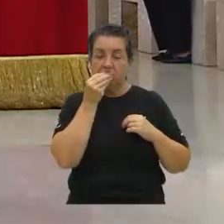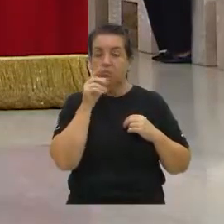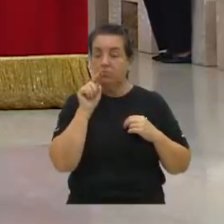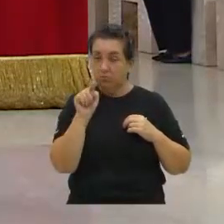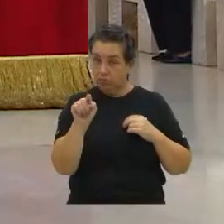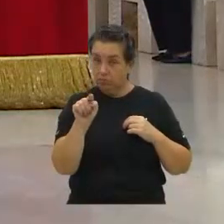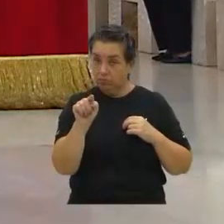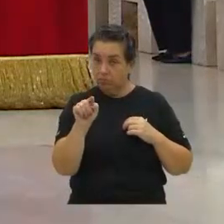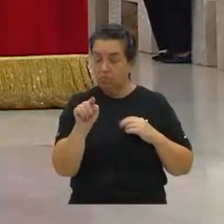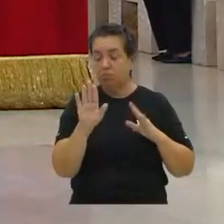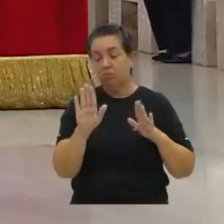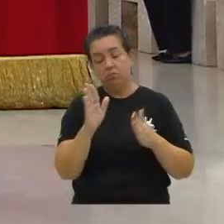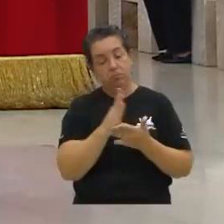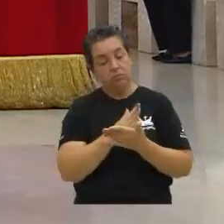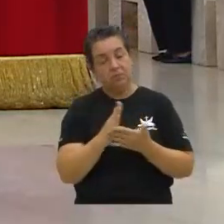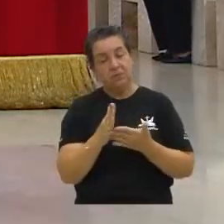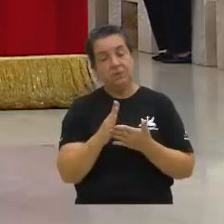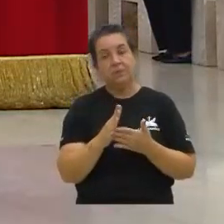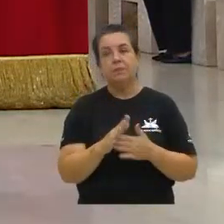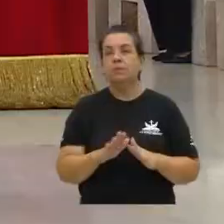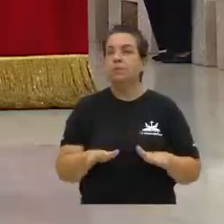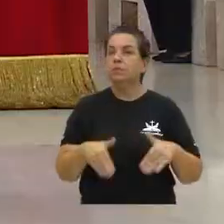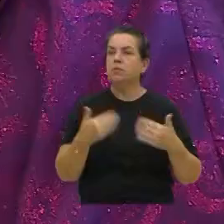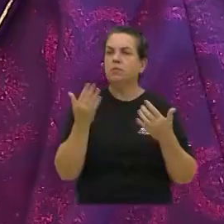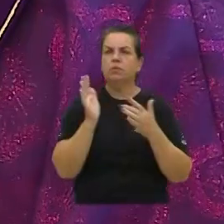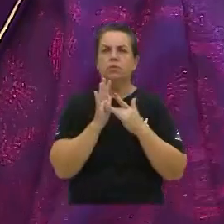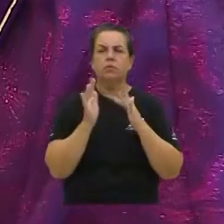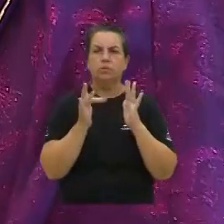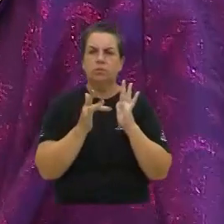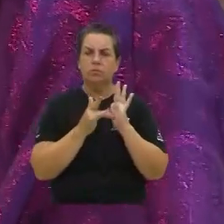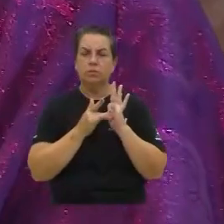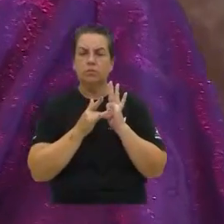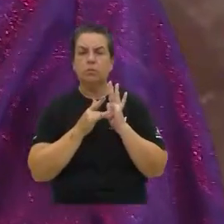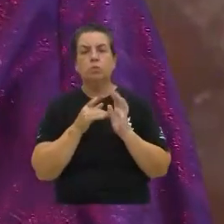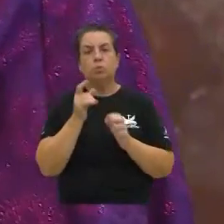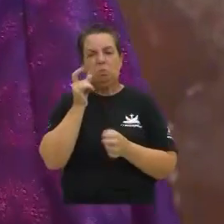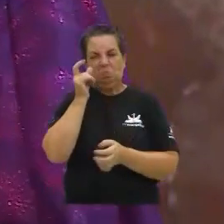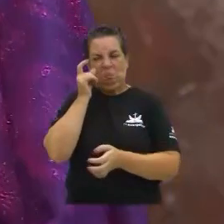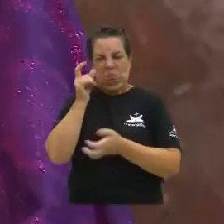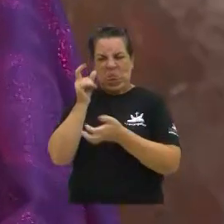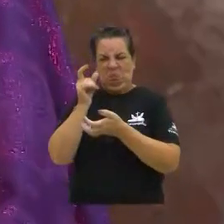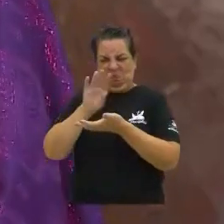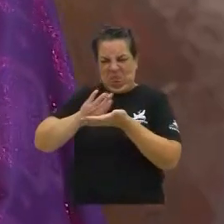Este é o pano de fundo. E quando Jesus estava expulsando